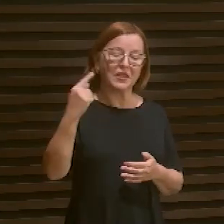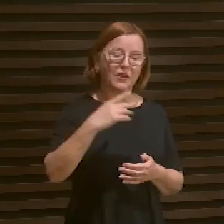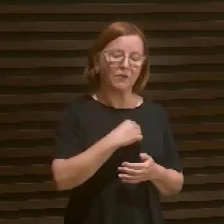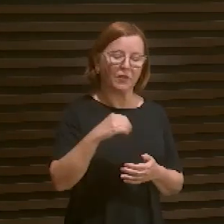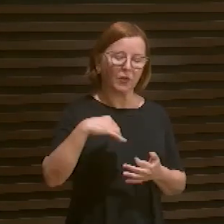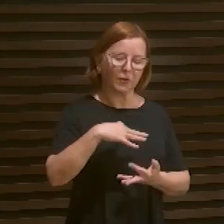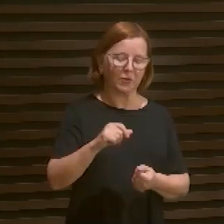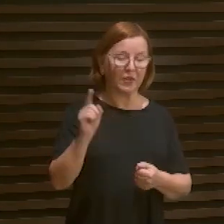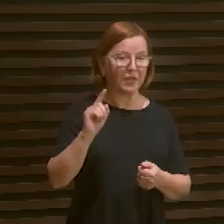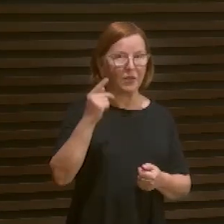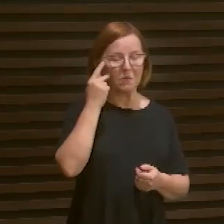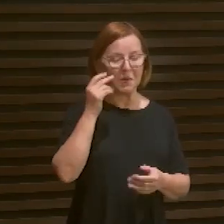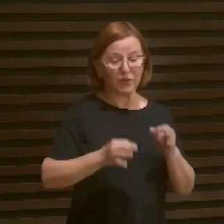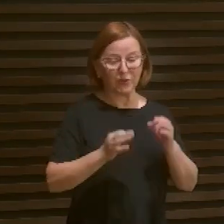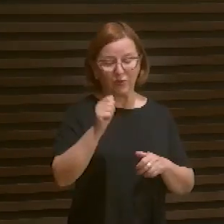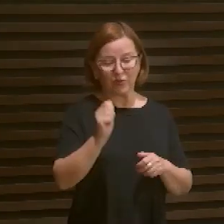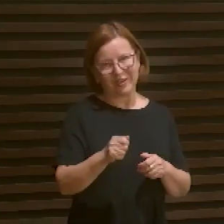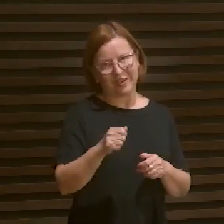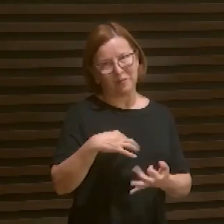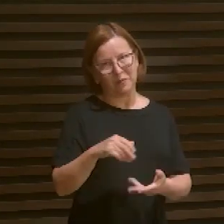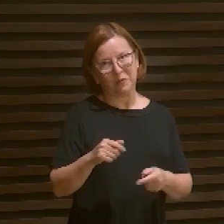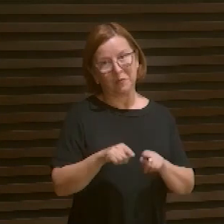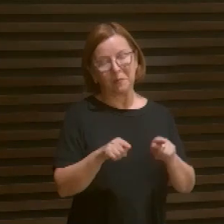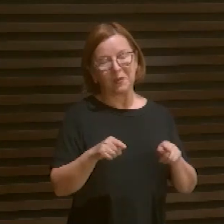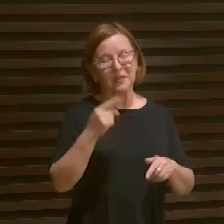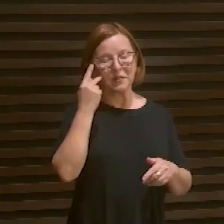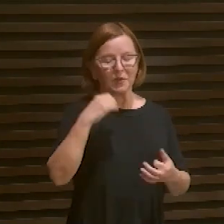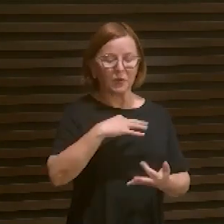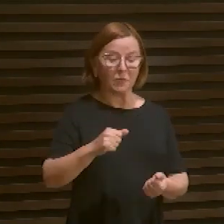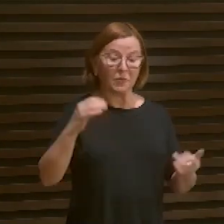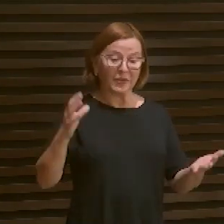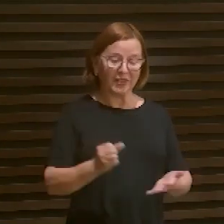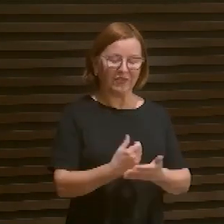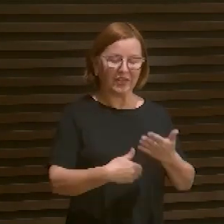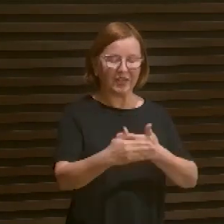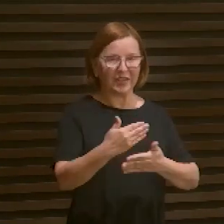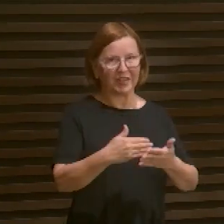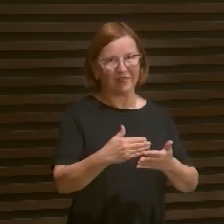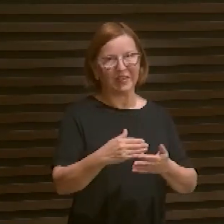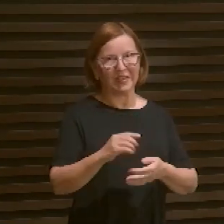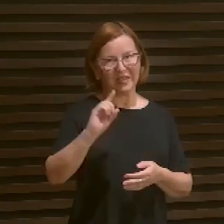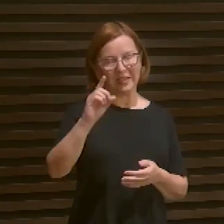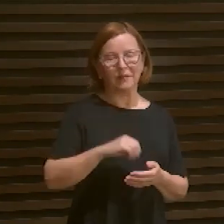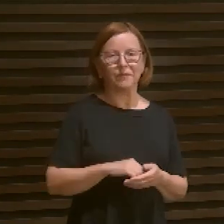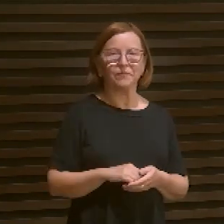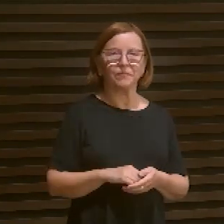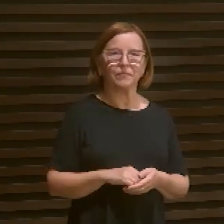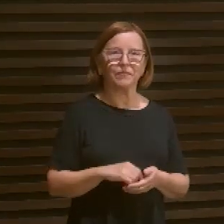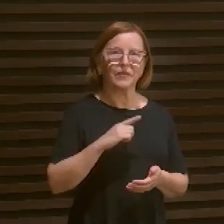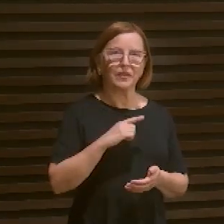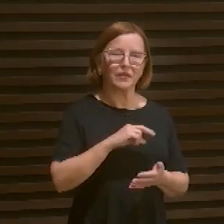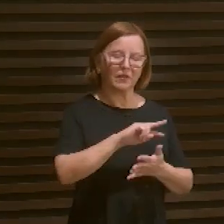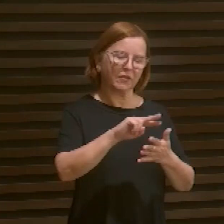que julgasse o mundo, mas para que o mundo fosse salvo por meio dele. Tem vários termos, tem